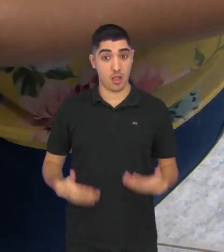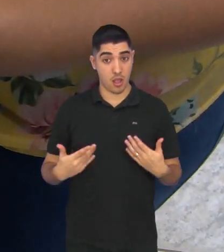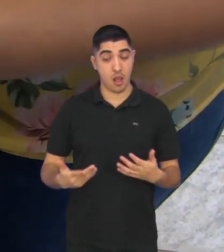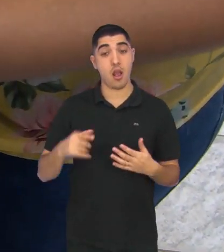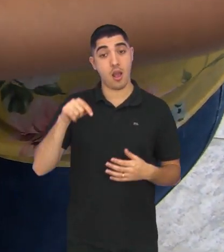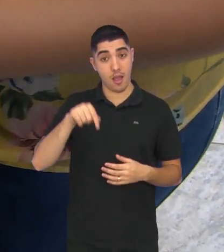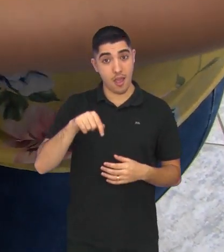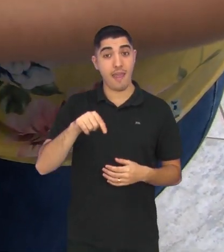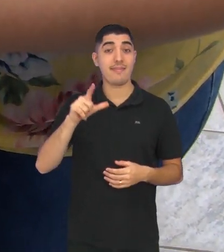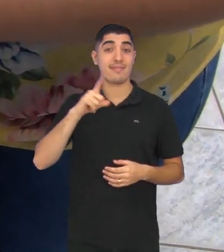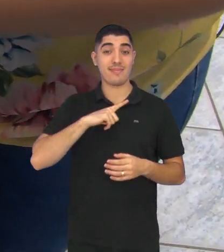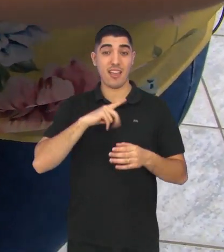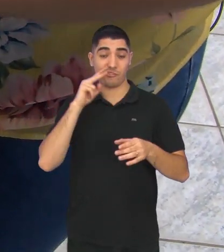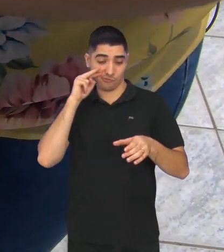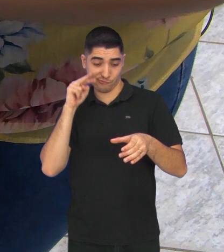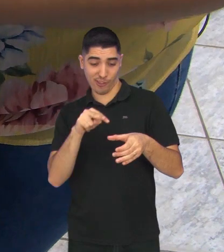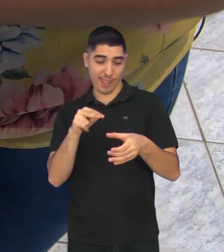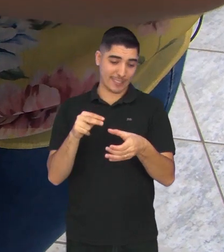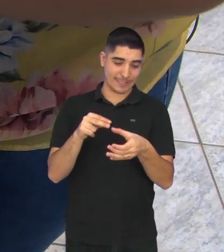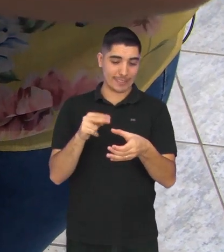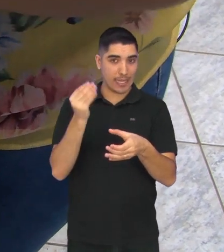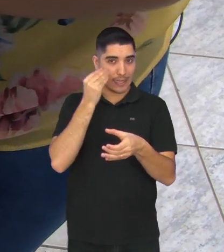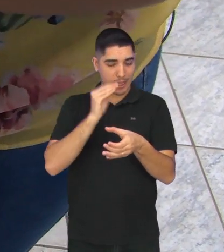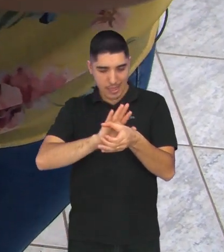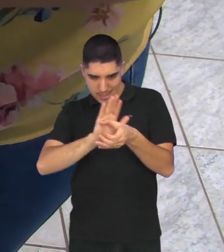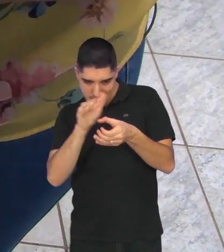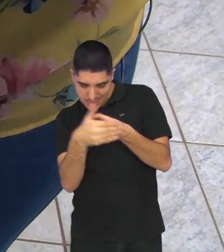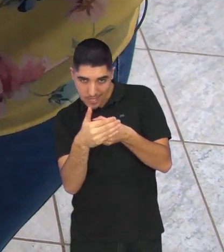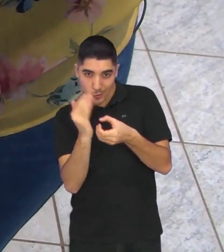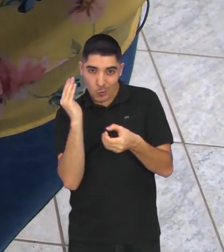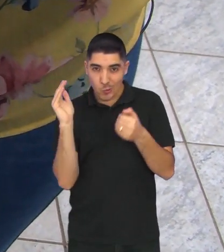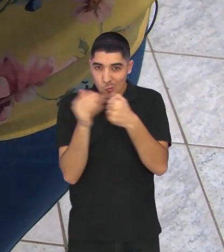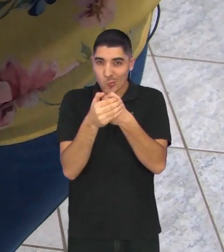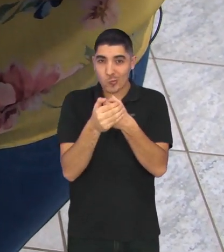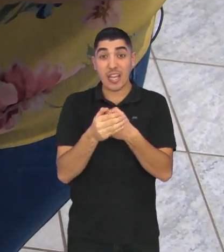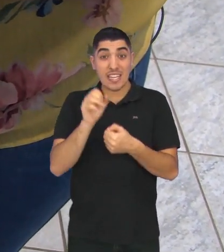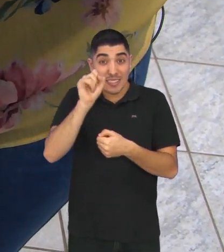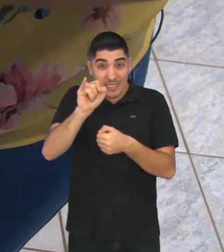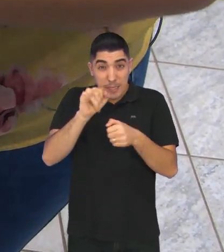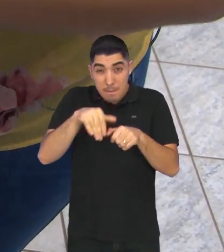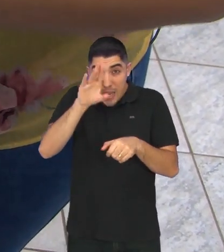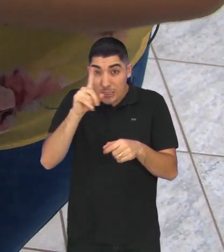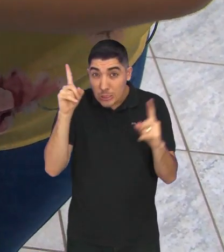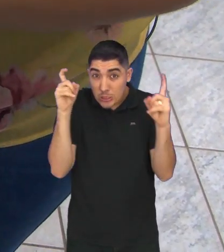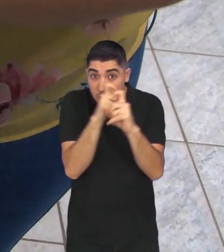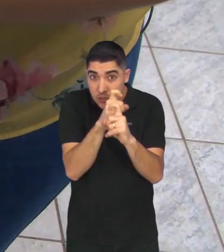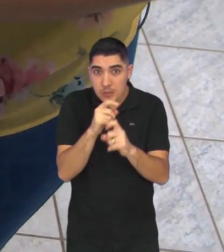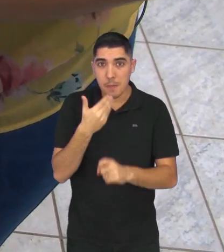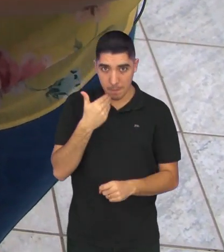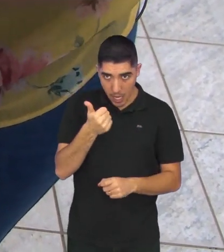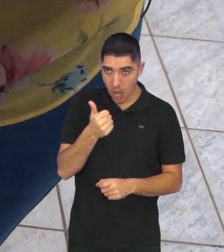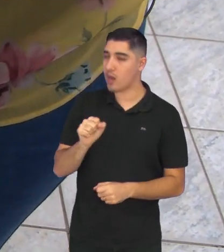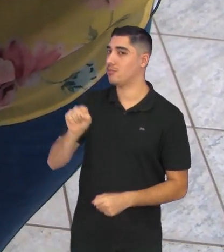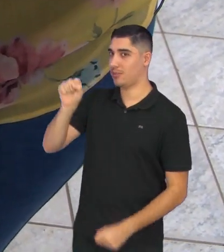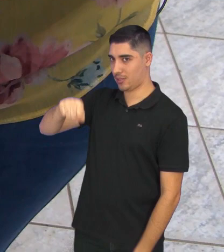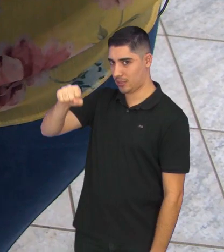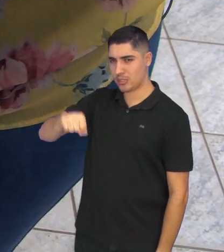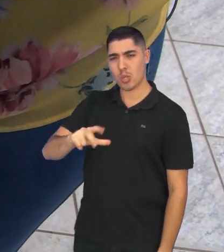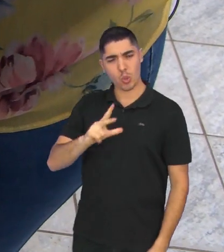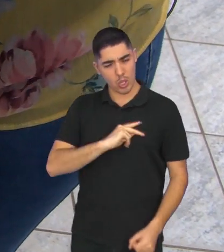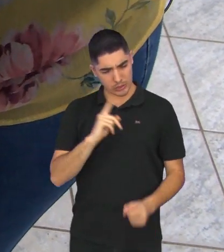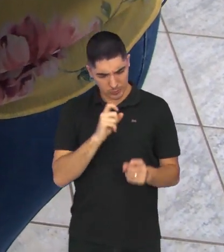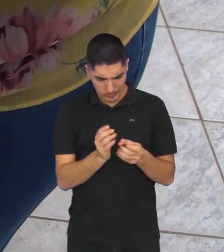Ah, esse daqui, ó, tá aparecendo, hein? Vou tentar dar mais uma camuflada aqui, ó. Quanto mais difícil, melhor. Ai, coitado, mas não